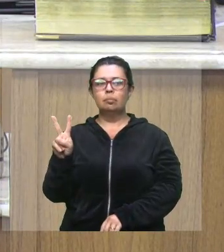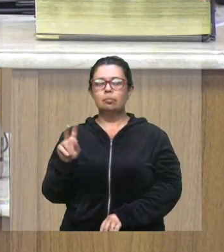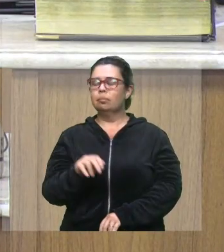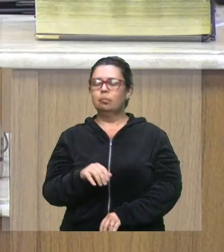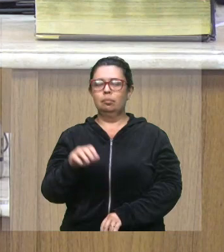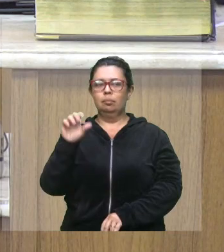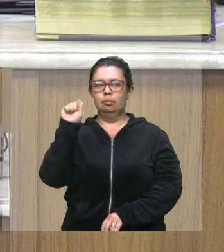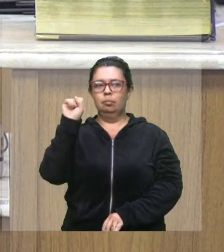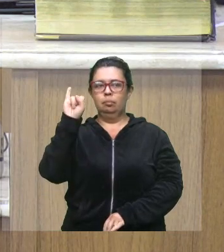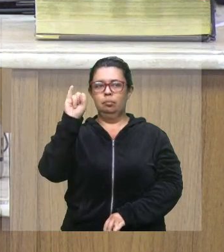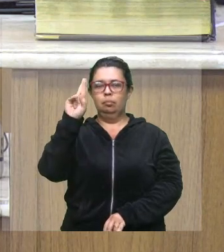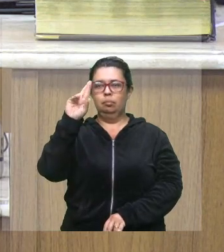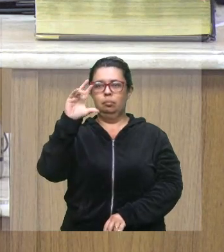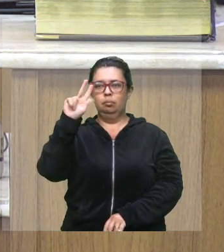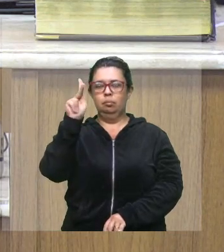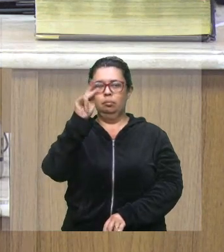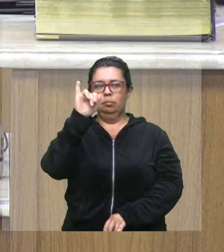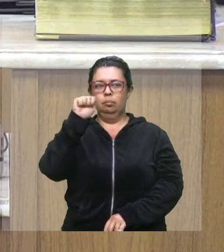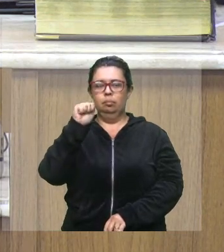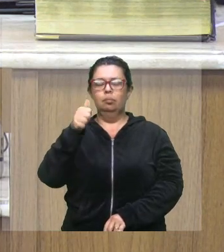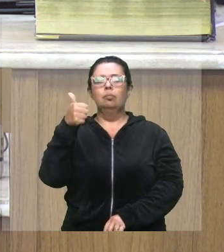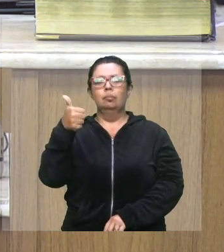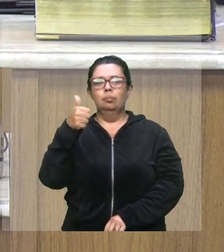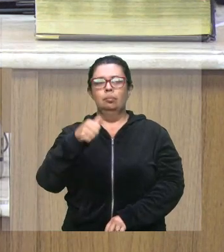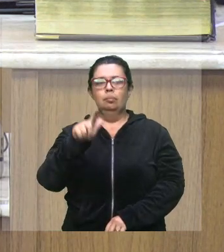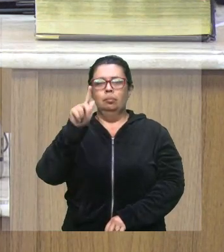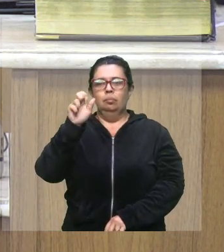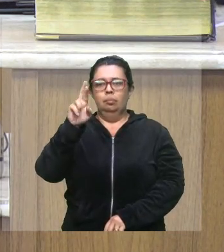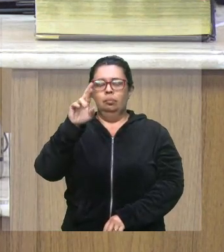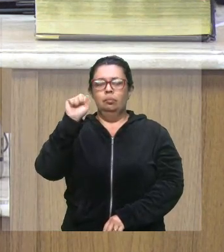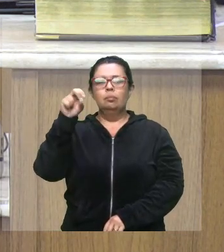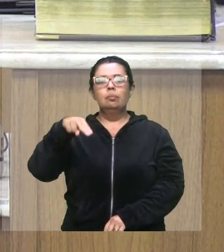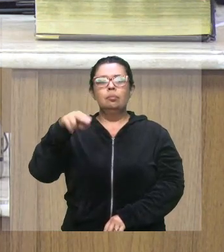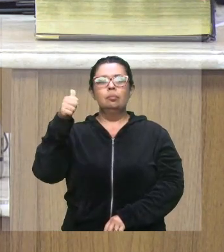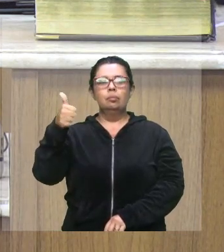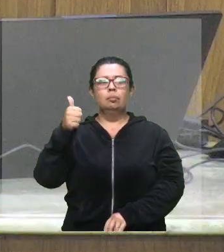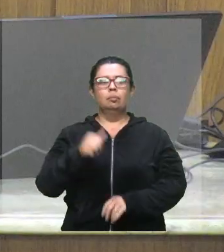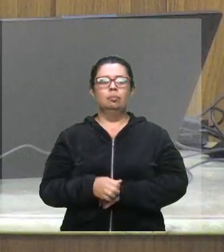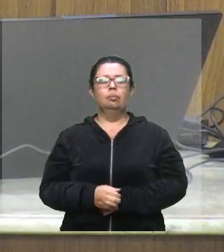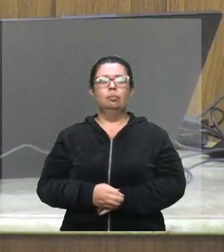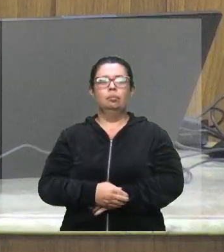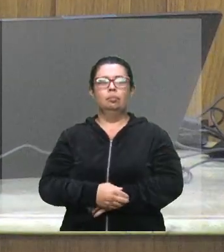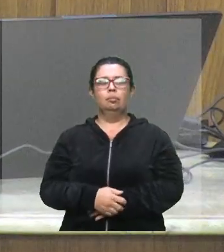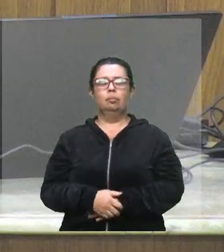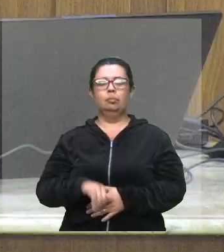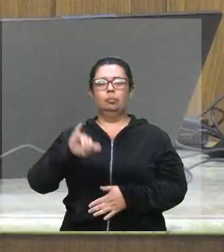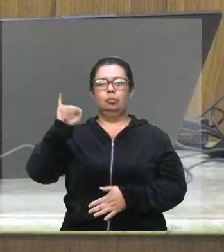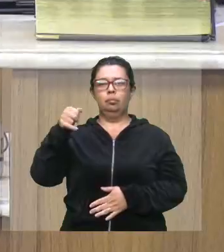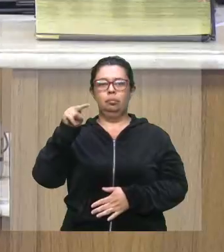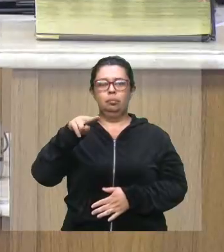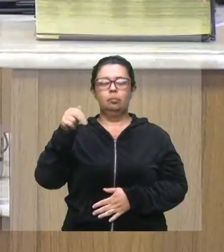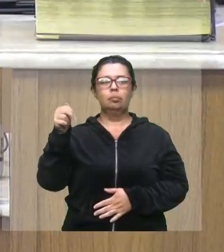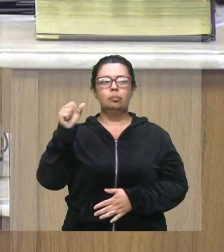Fernando Sirquia. Presente. Gerson Alves. Presente. Jonas Campos.